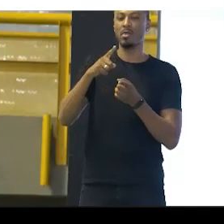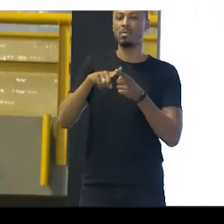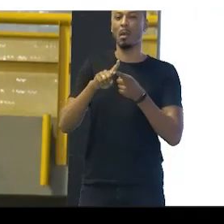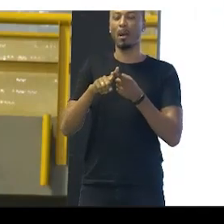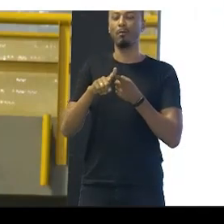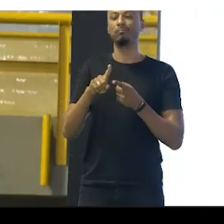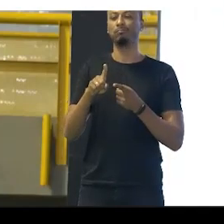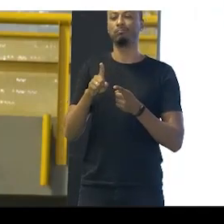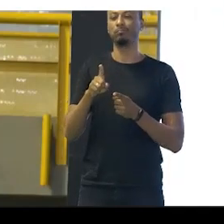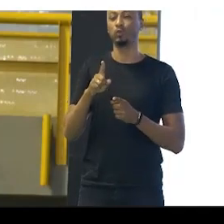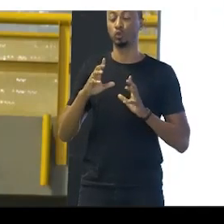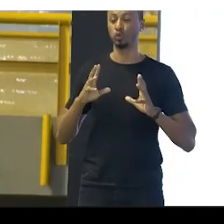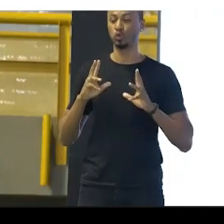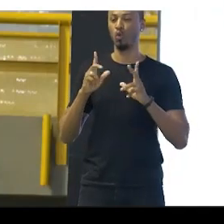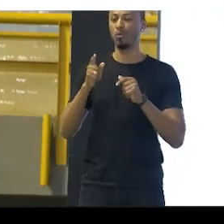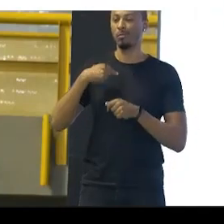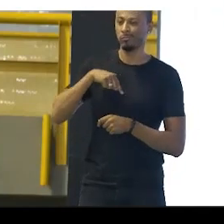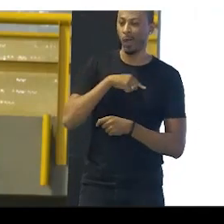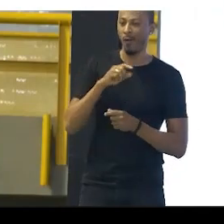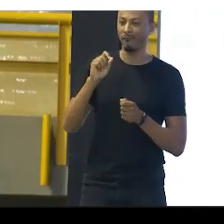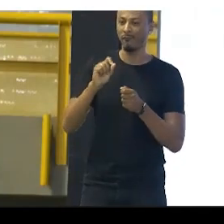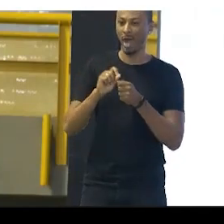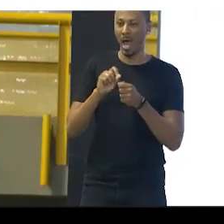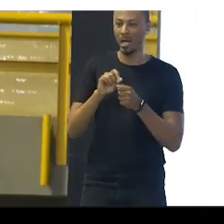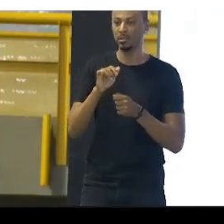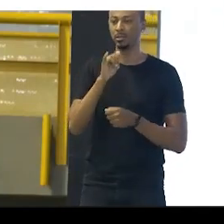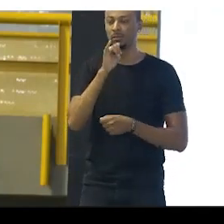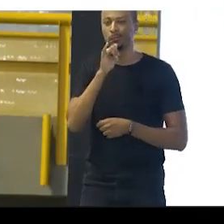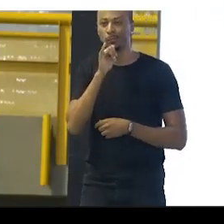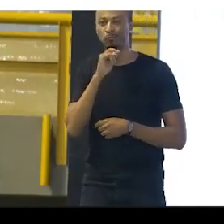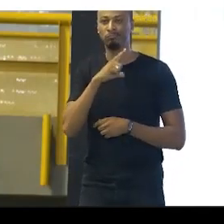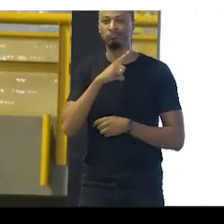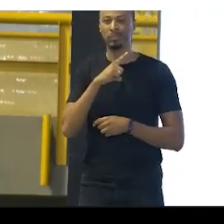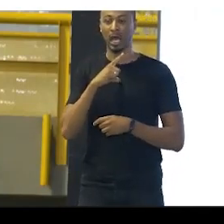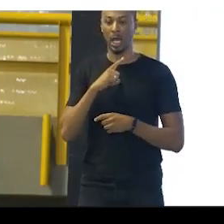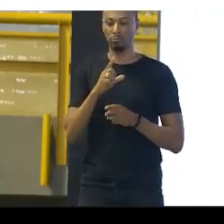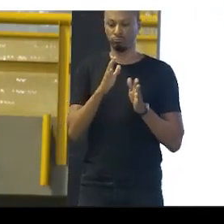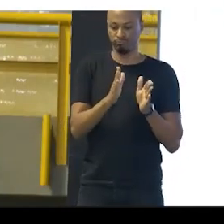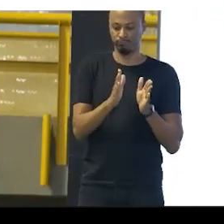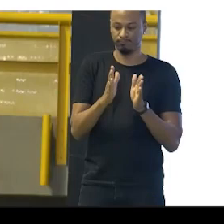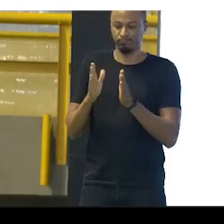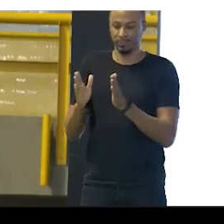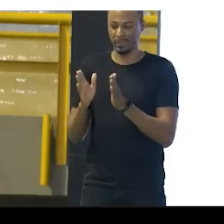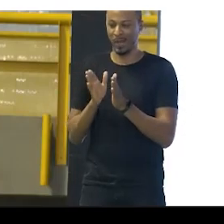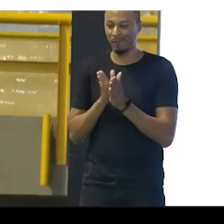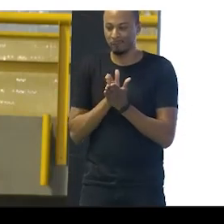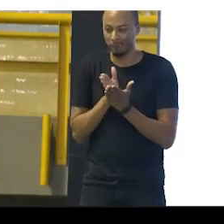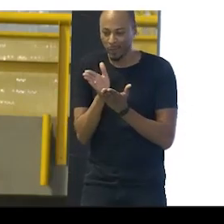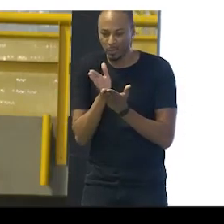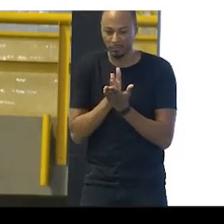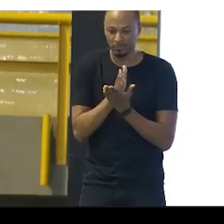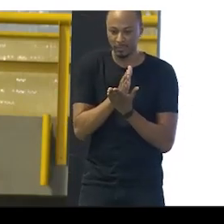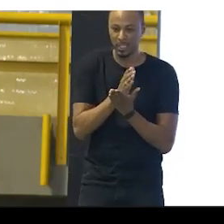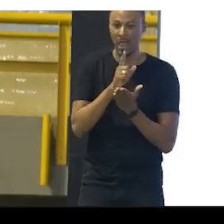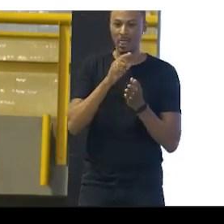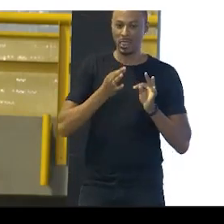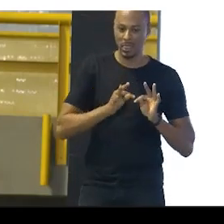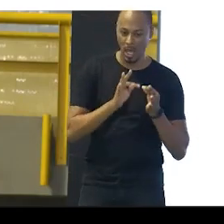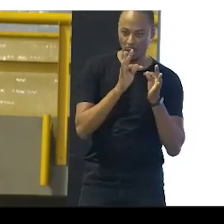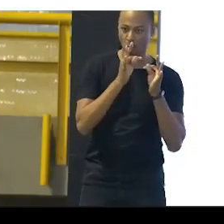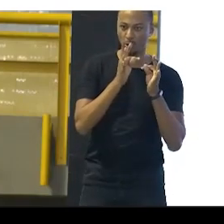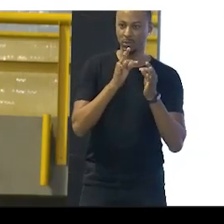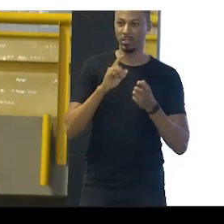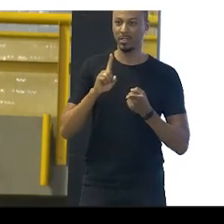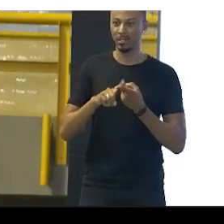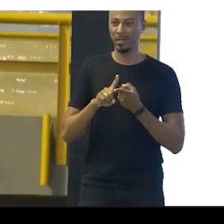E tudo que a gente faz na vida passa necessariamente por essas duas viabilidades. A viabilidade tecnológica, se você